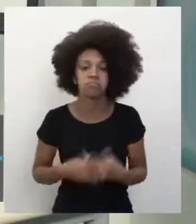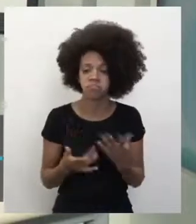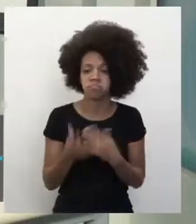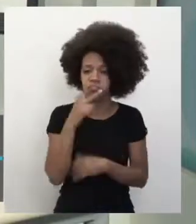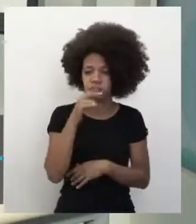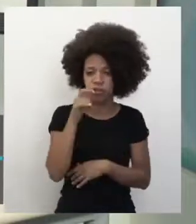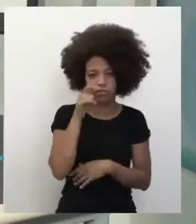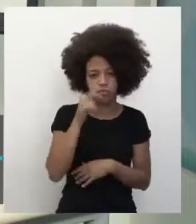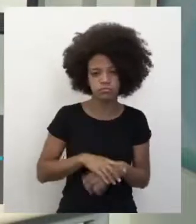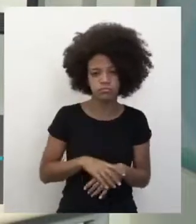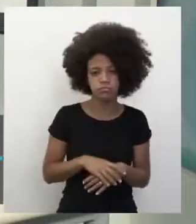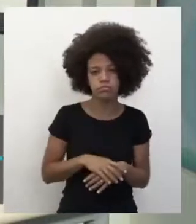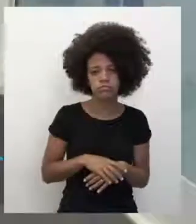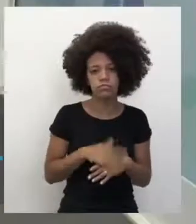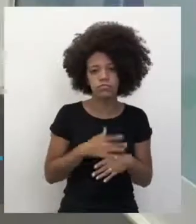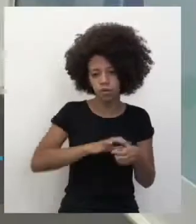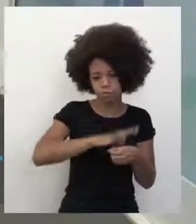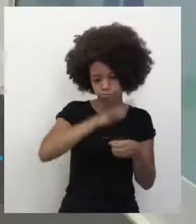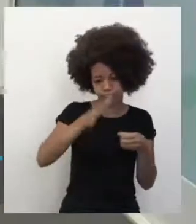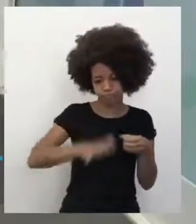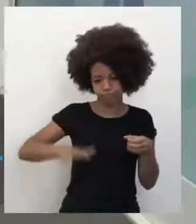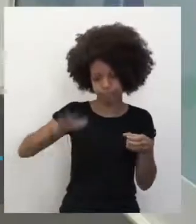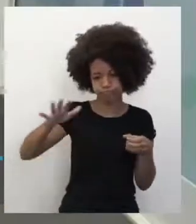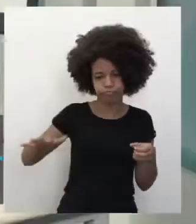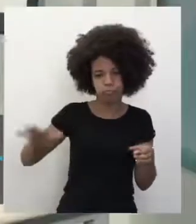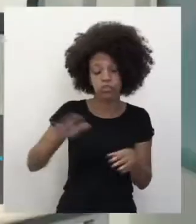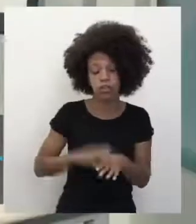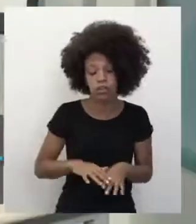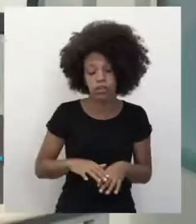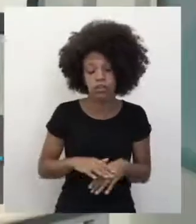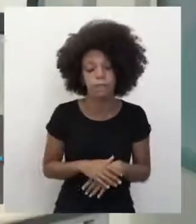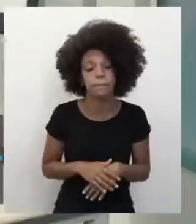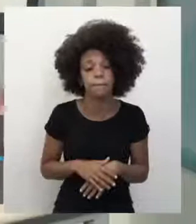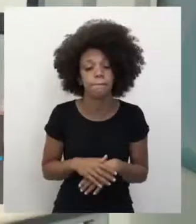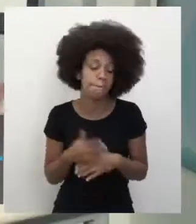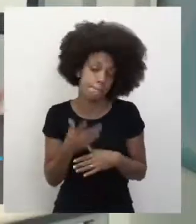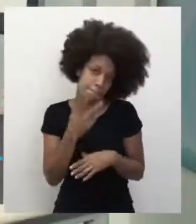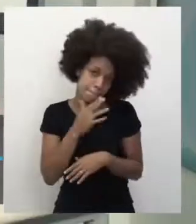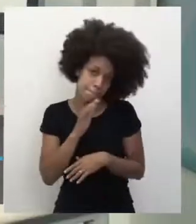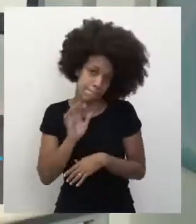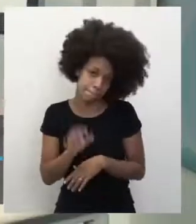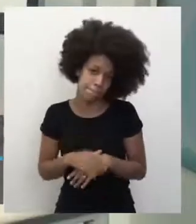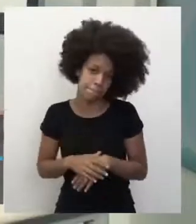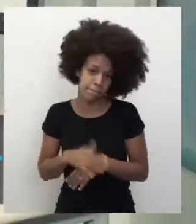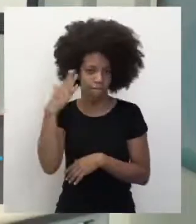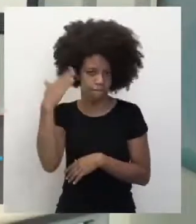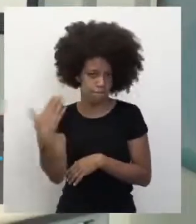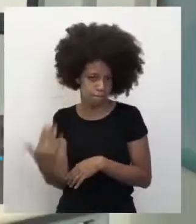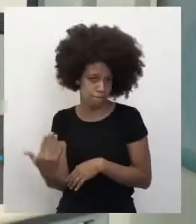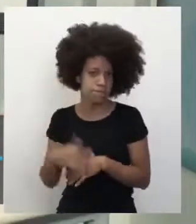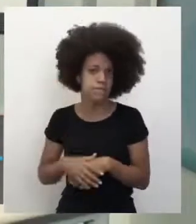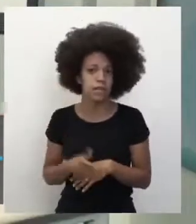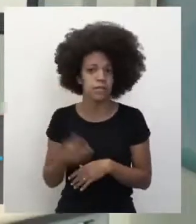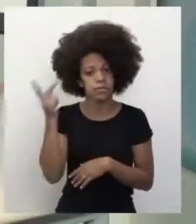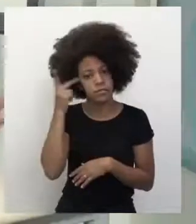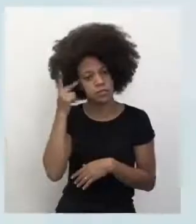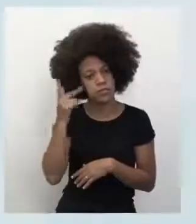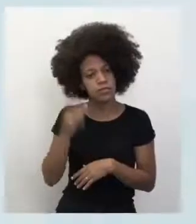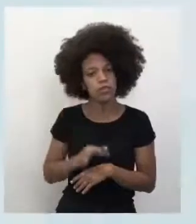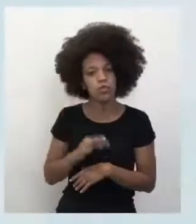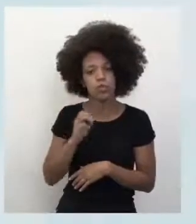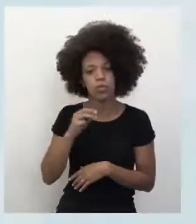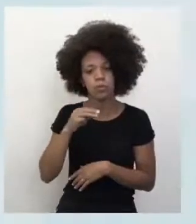Lembrou as ondas, né? Coisa bacana. Muito legal. Mais um, eu acho que esse aí é bem conhecido pelos paulistas, tá? Tomi